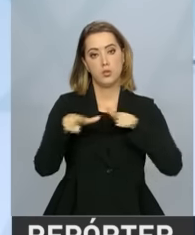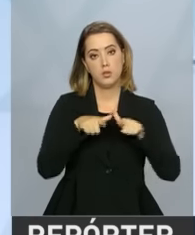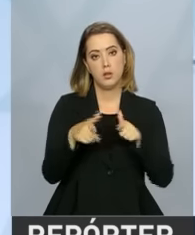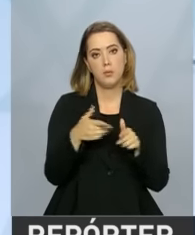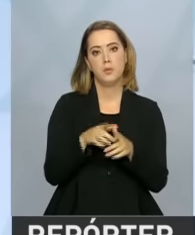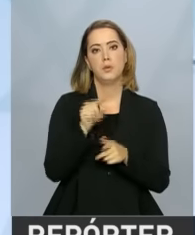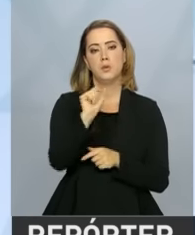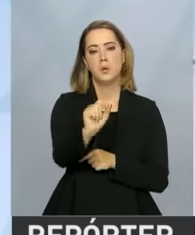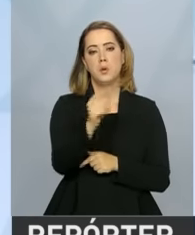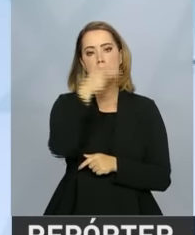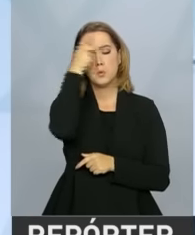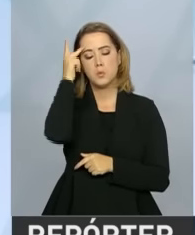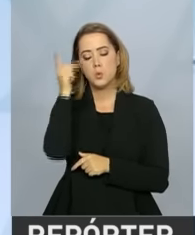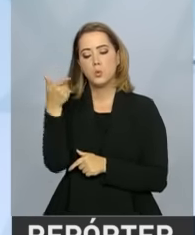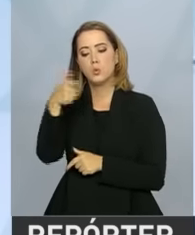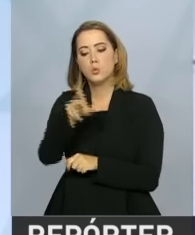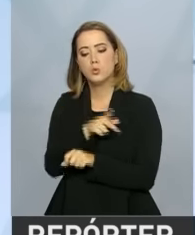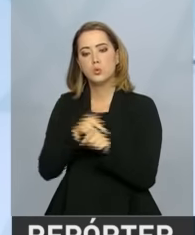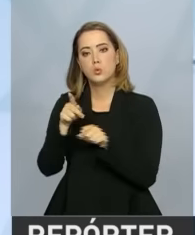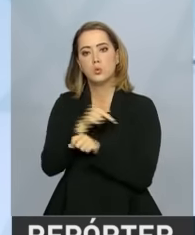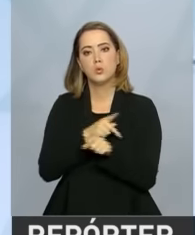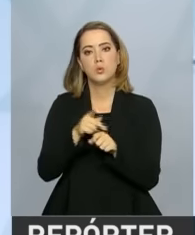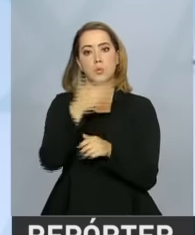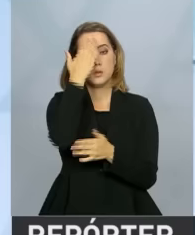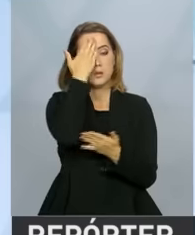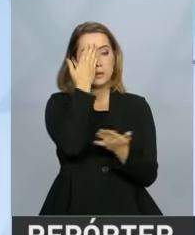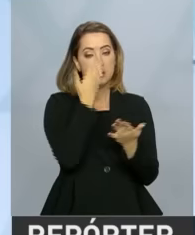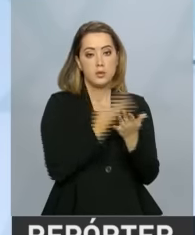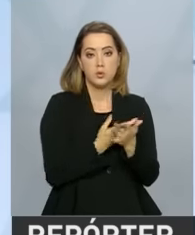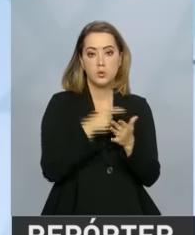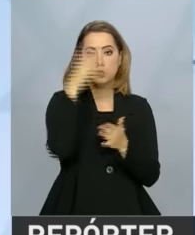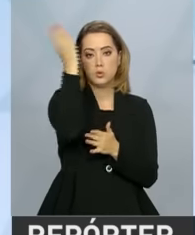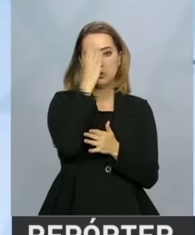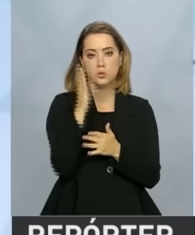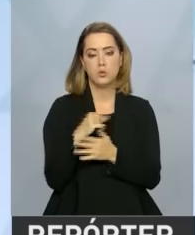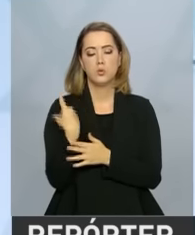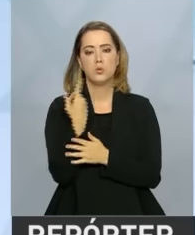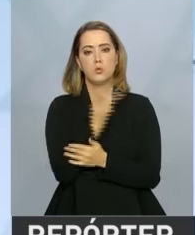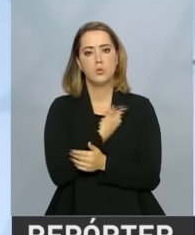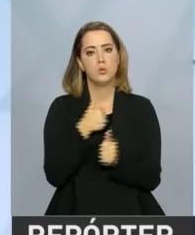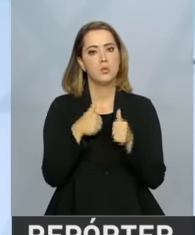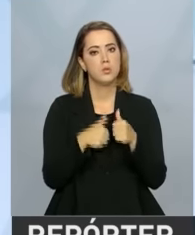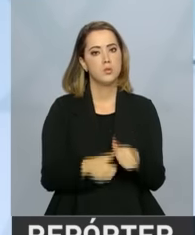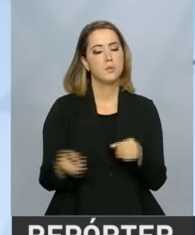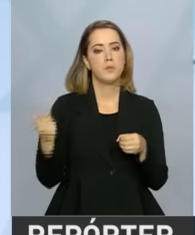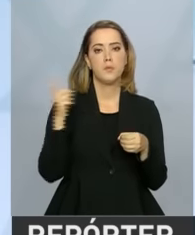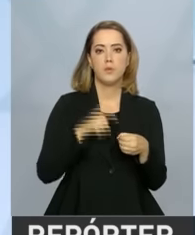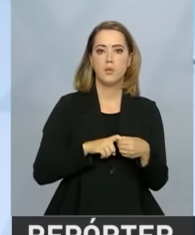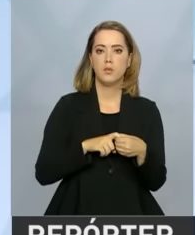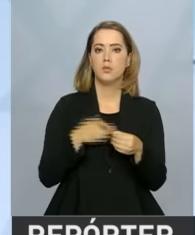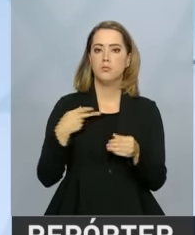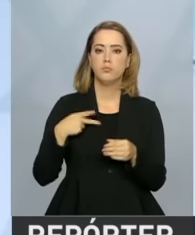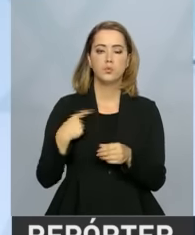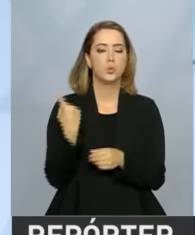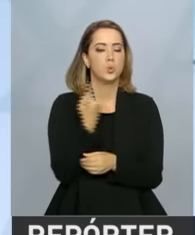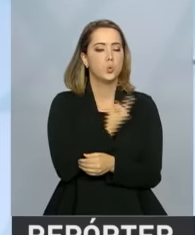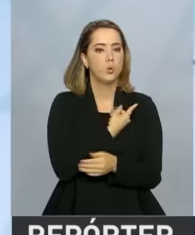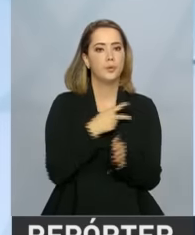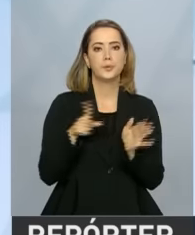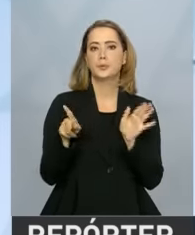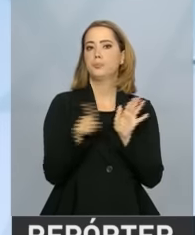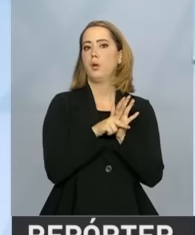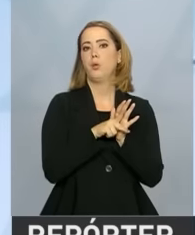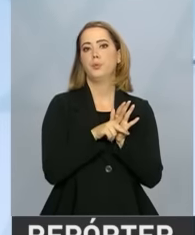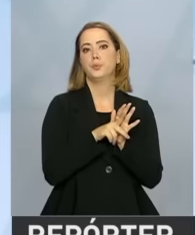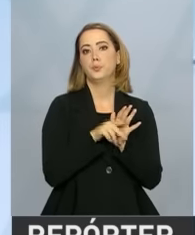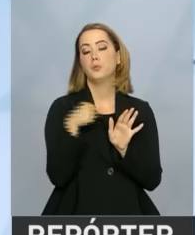apenas investidores estrangeiros recuperaram a confiança do Brasil. Nós estamos recuperando a confiança em nós mesmos.